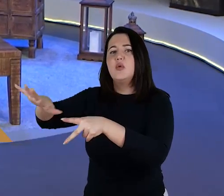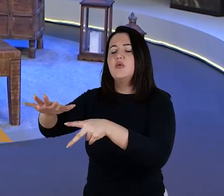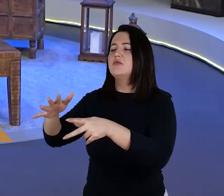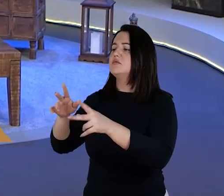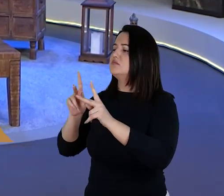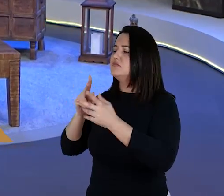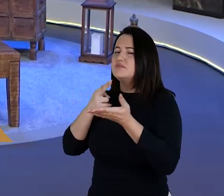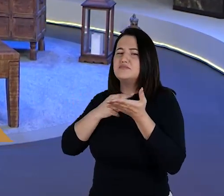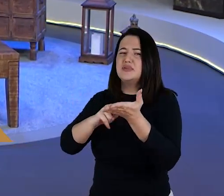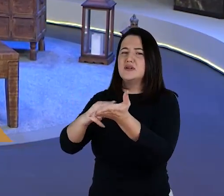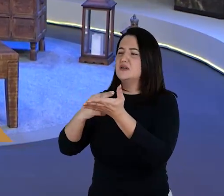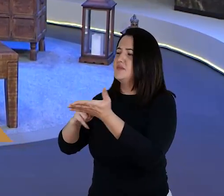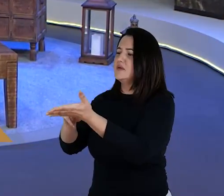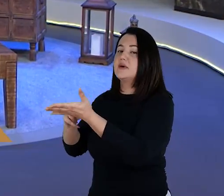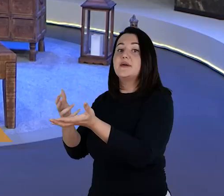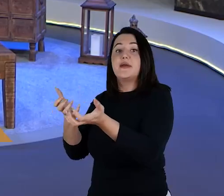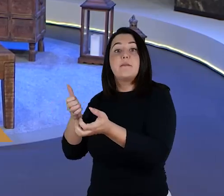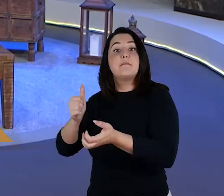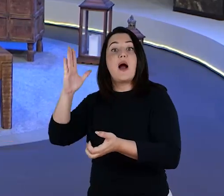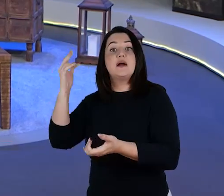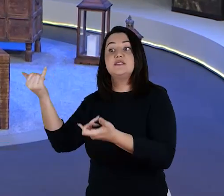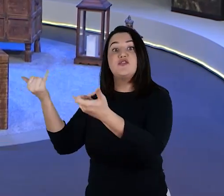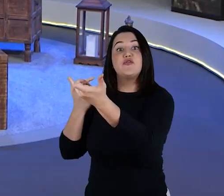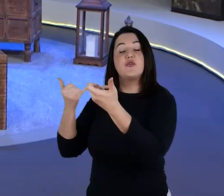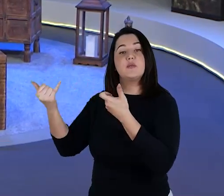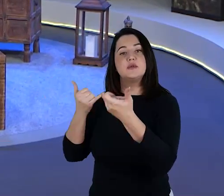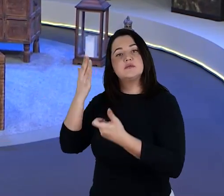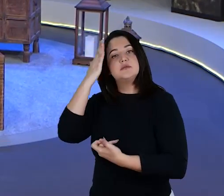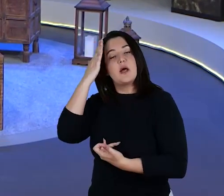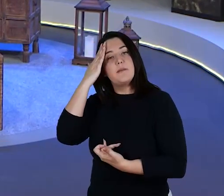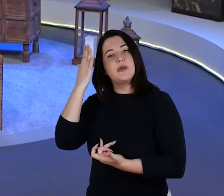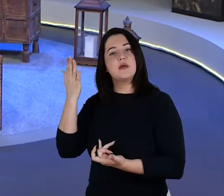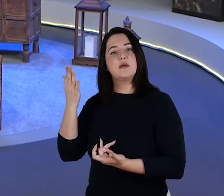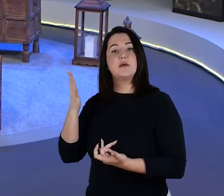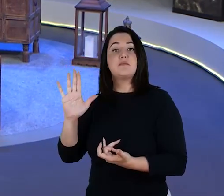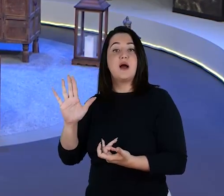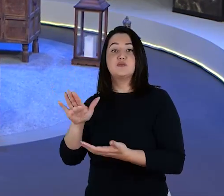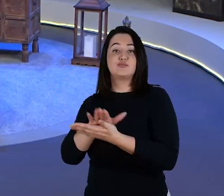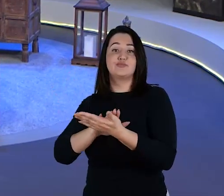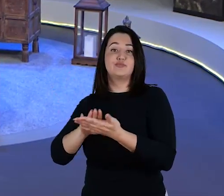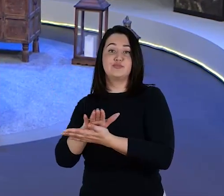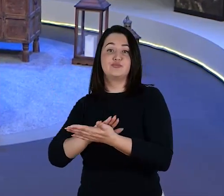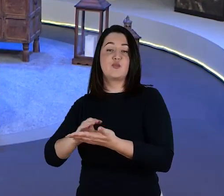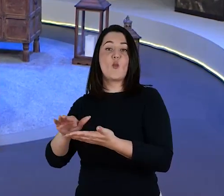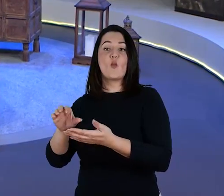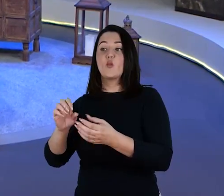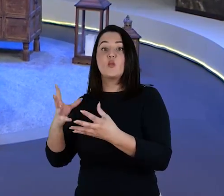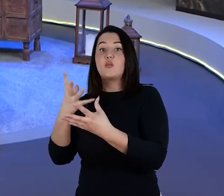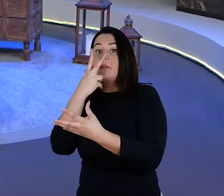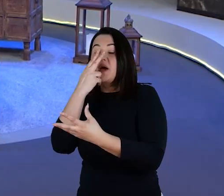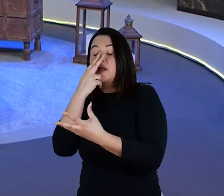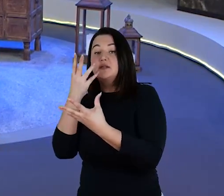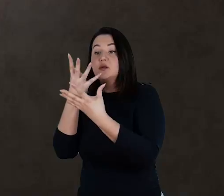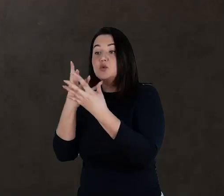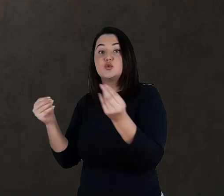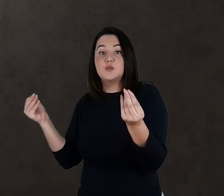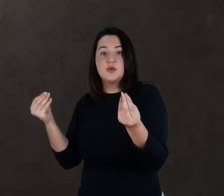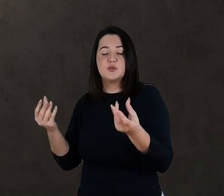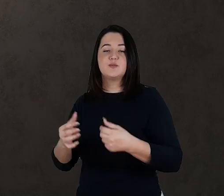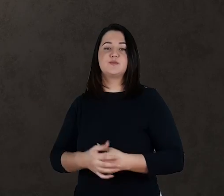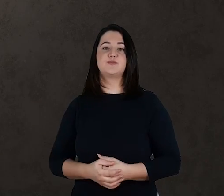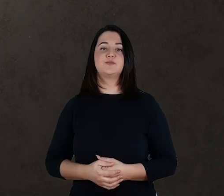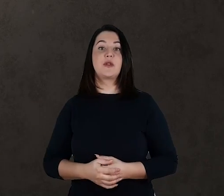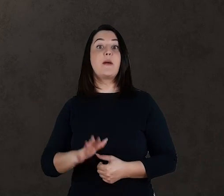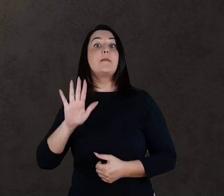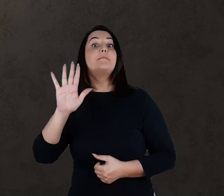cartas, a fim de obter mais informações sobre aquela peça. Mas ele nada encontrou, a peça estava desaparecida.